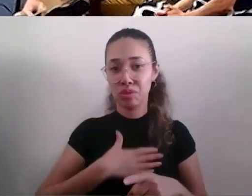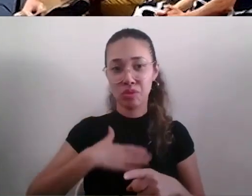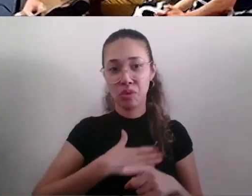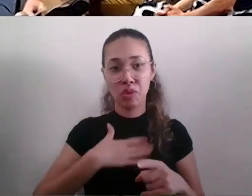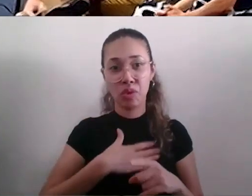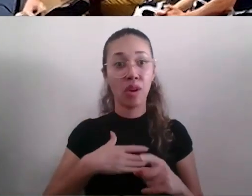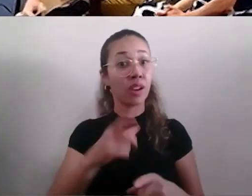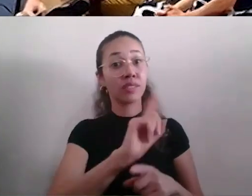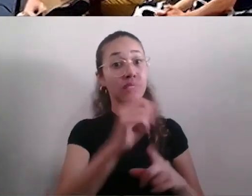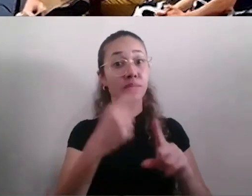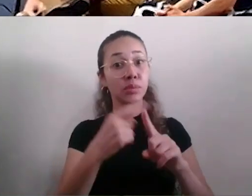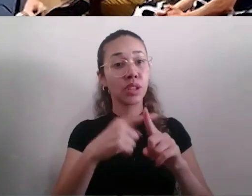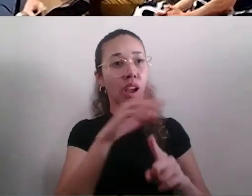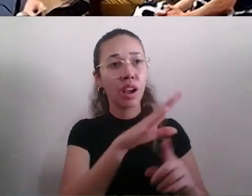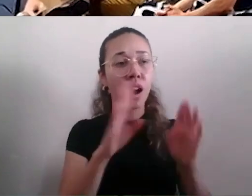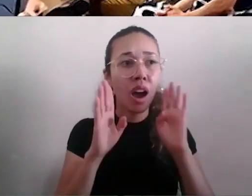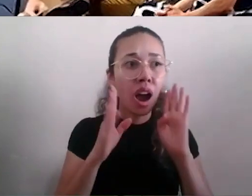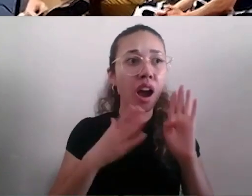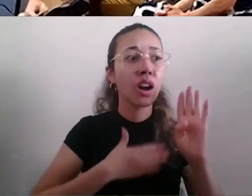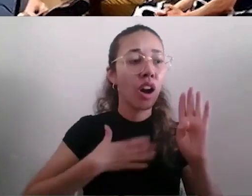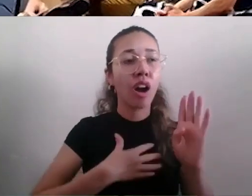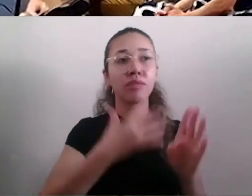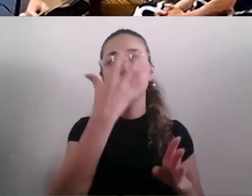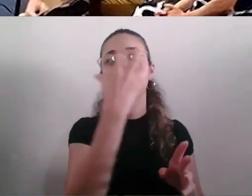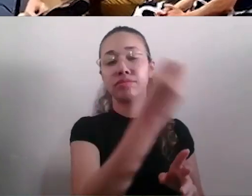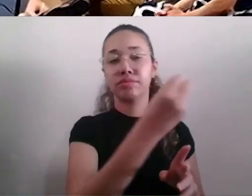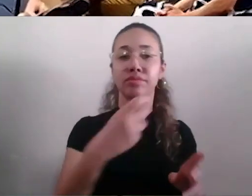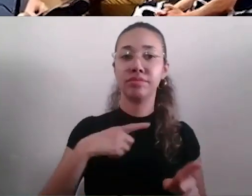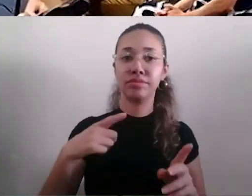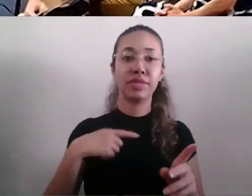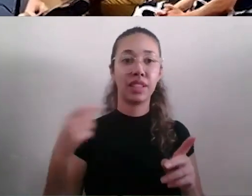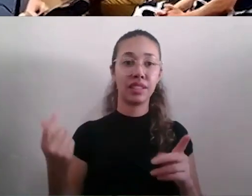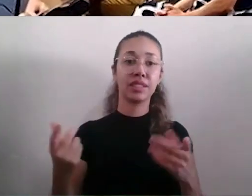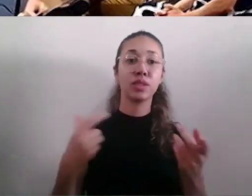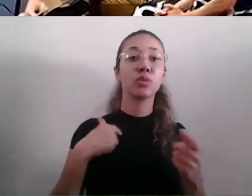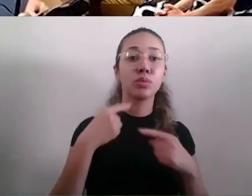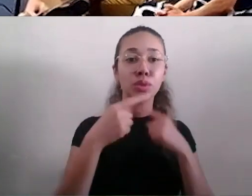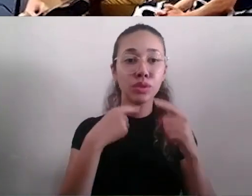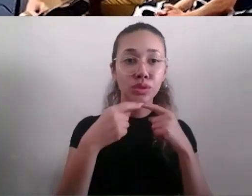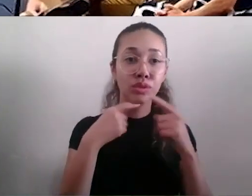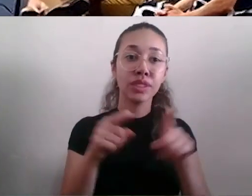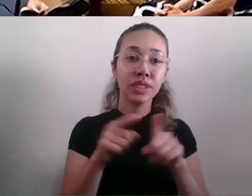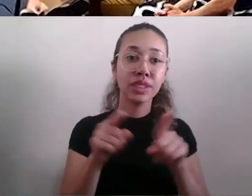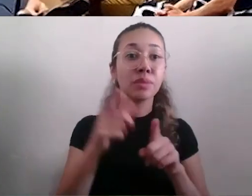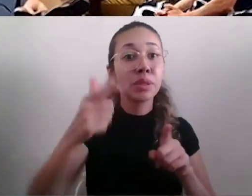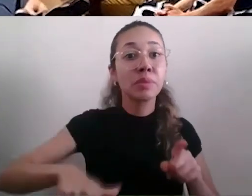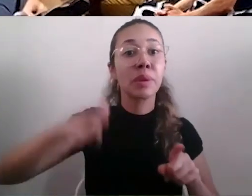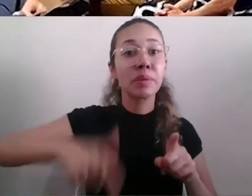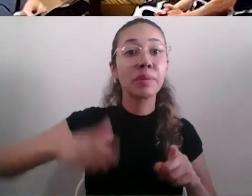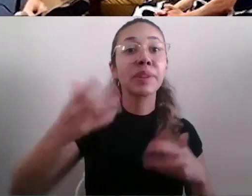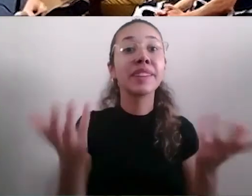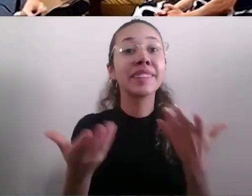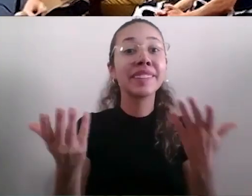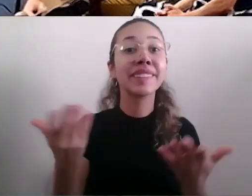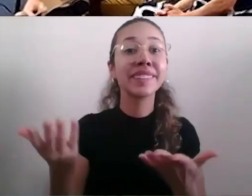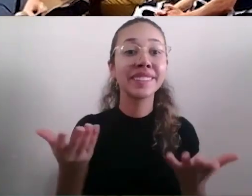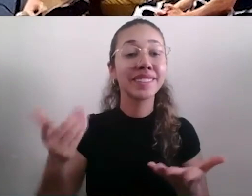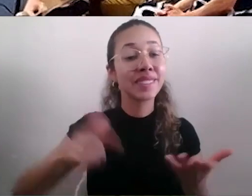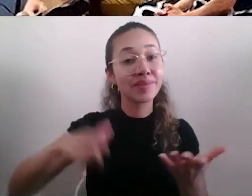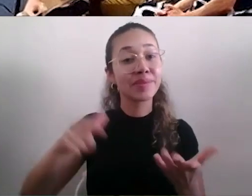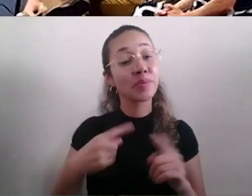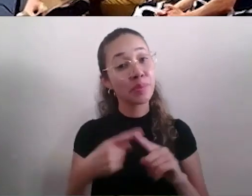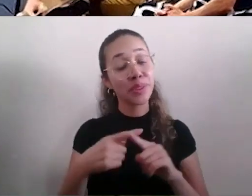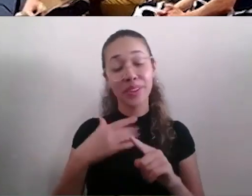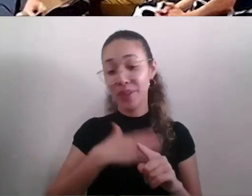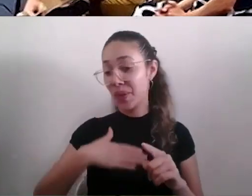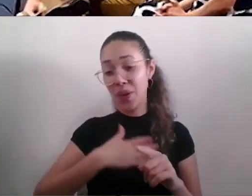bom, as pessoas gostam. Então, era essa a minha dúvida. E saber se não vamos ter mais, né? Porque eu fico